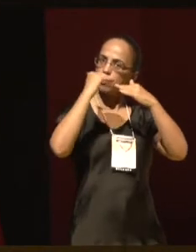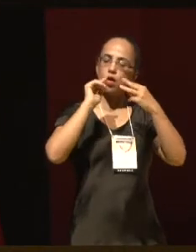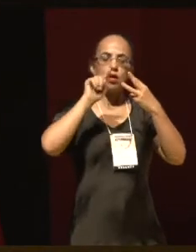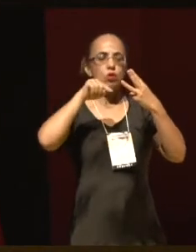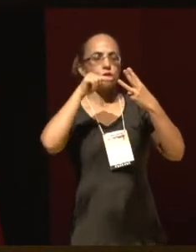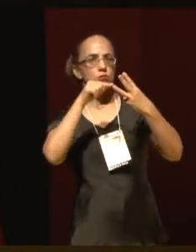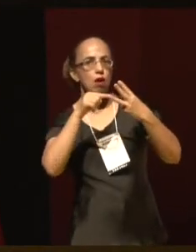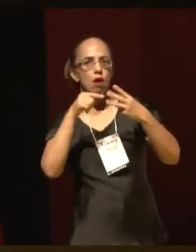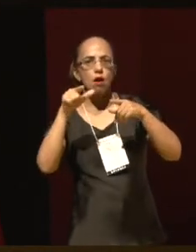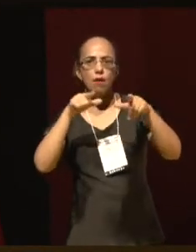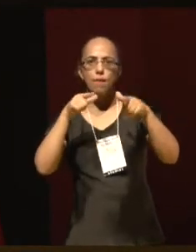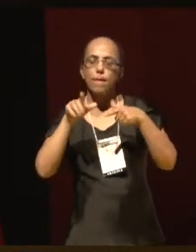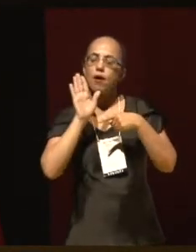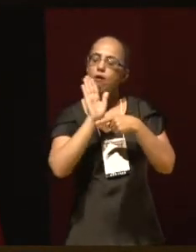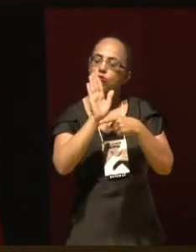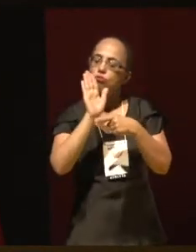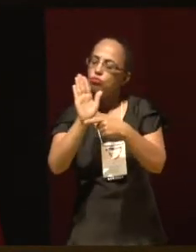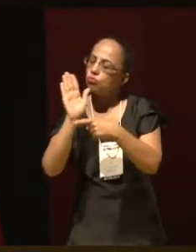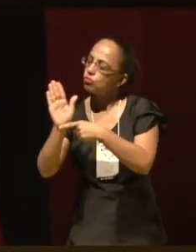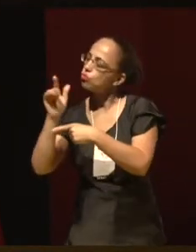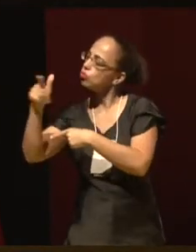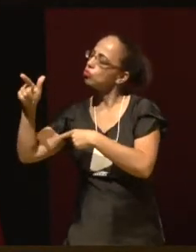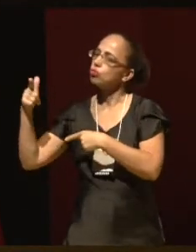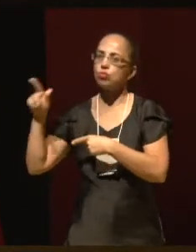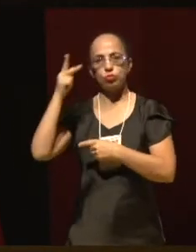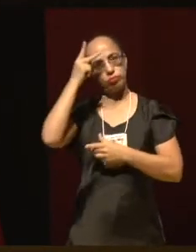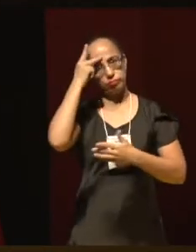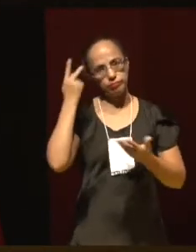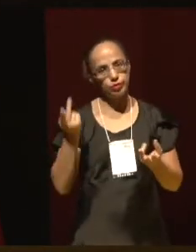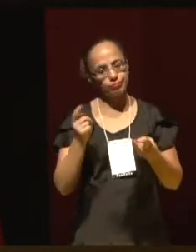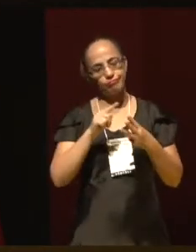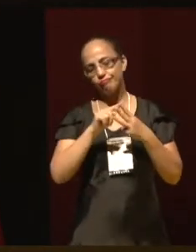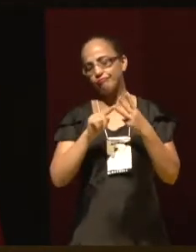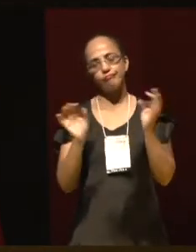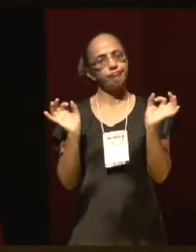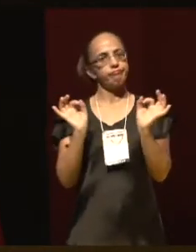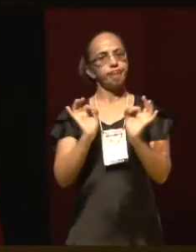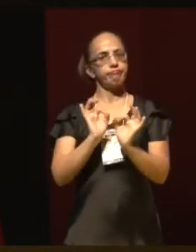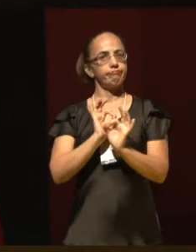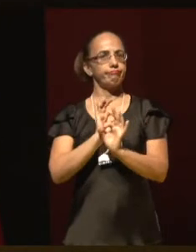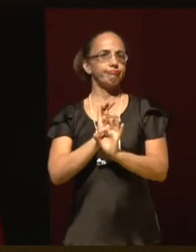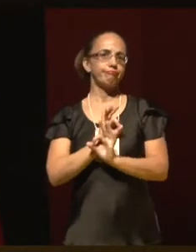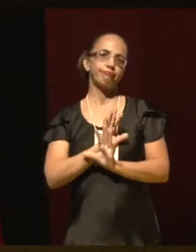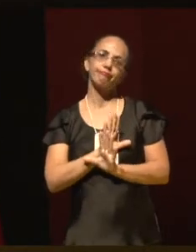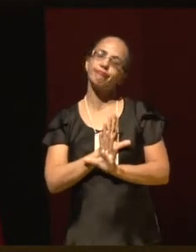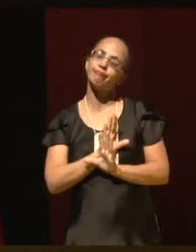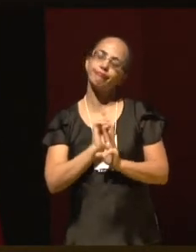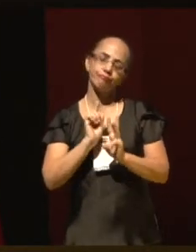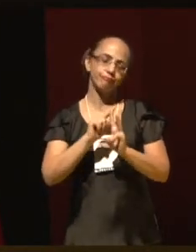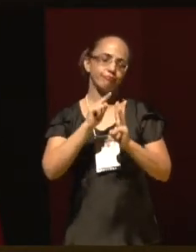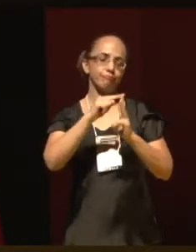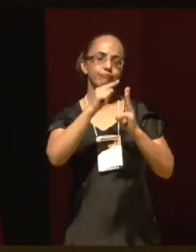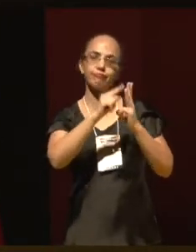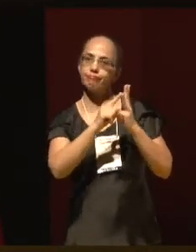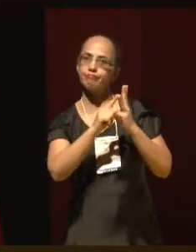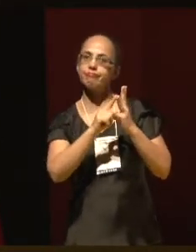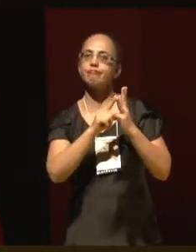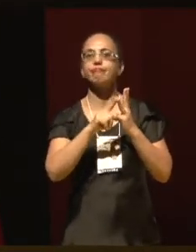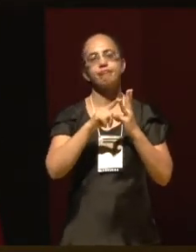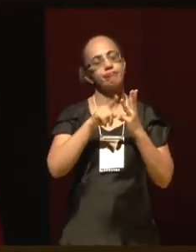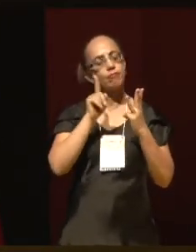pessoas. Quando a lei de trabalho está feita dentro destes três aspectos,